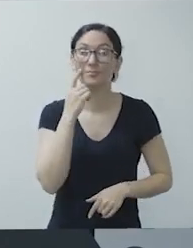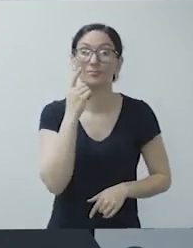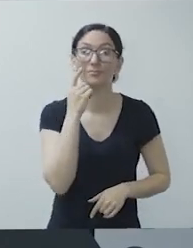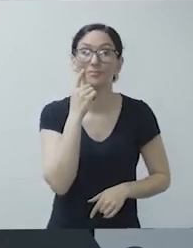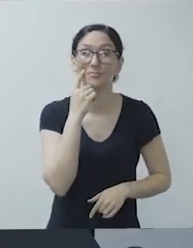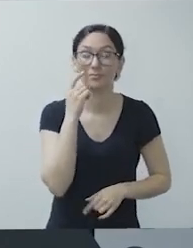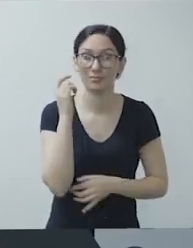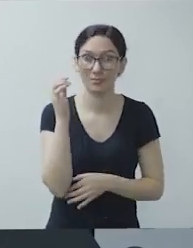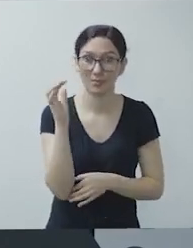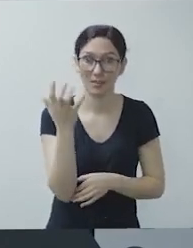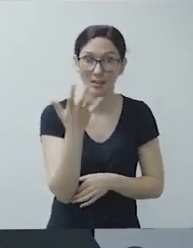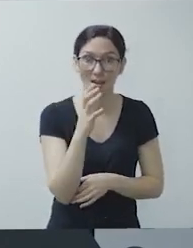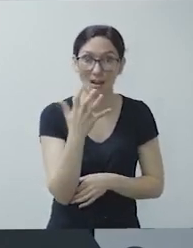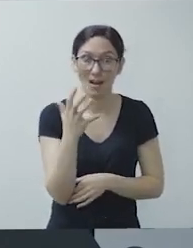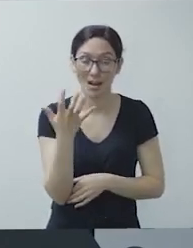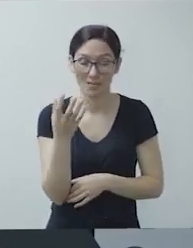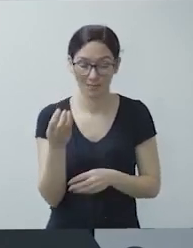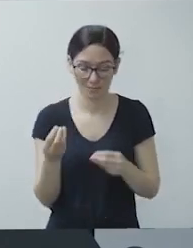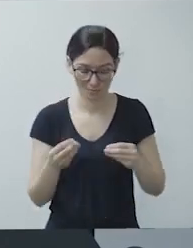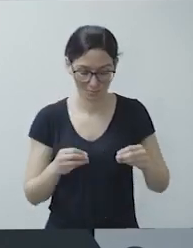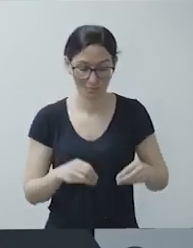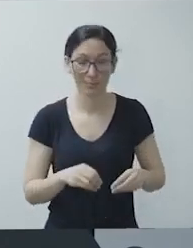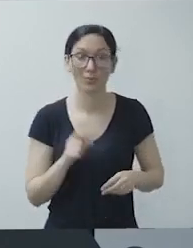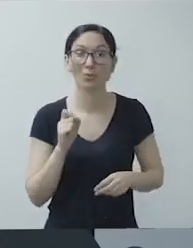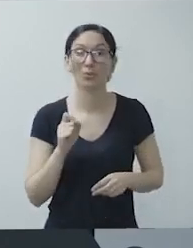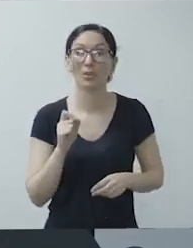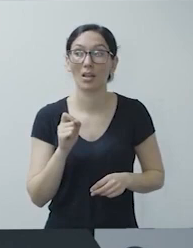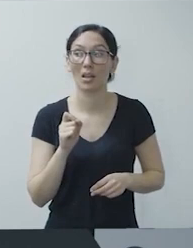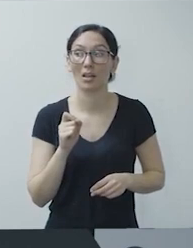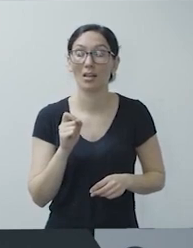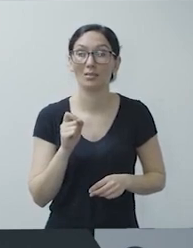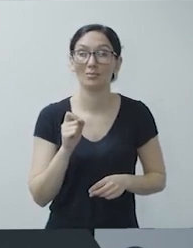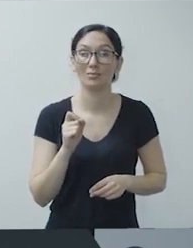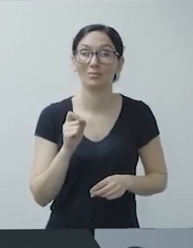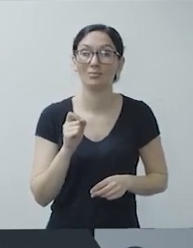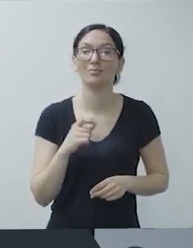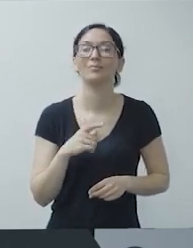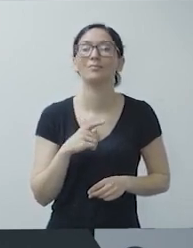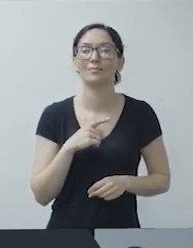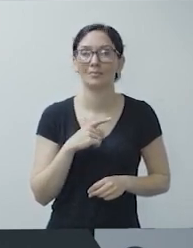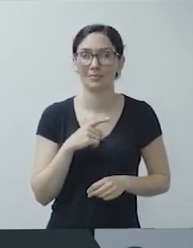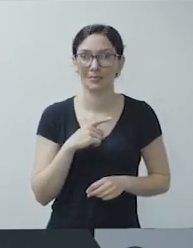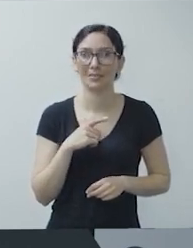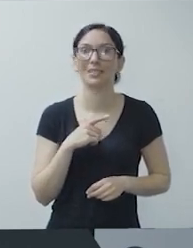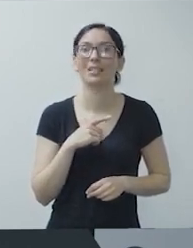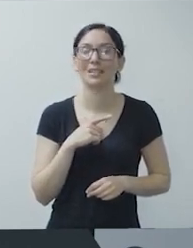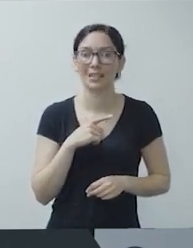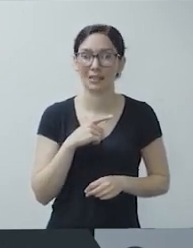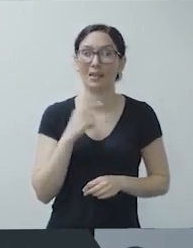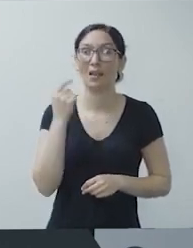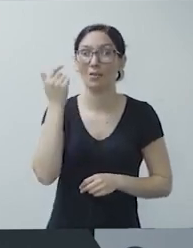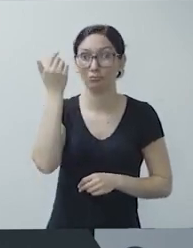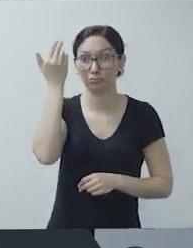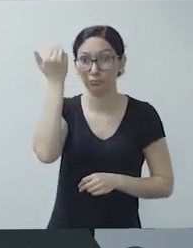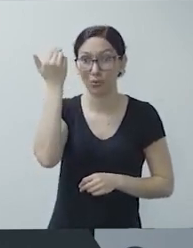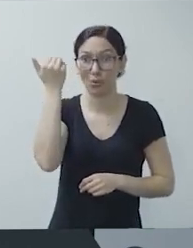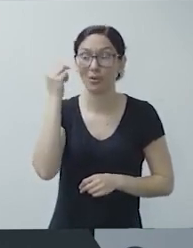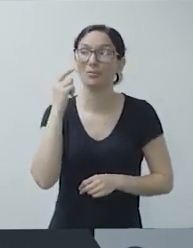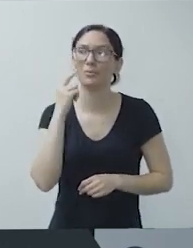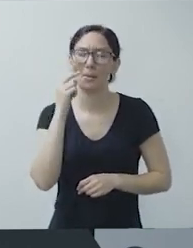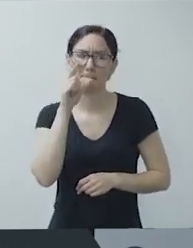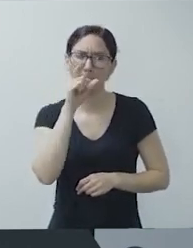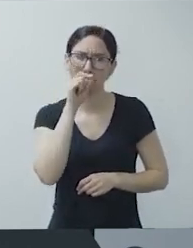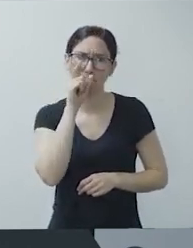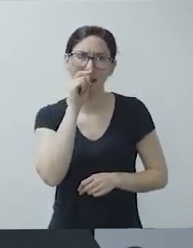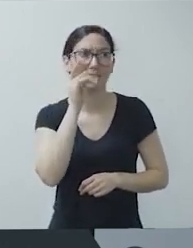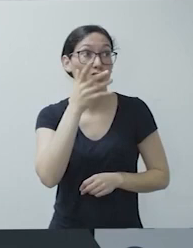da nossa sala o nosso coelho. Eu também trouxe ele aqui para a gente colocar. Vamos tirar o nosso passarinho,